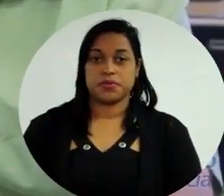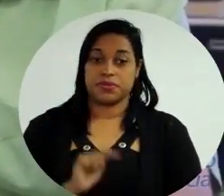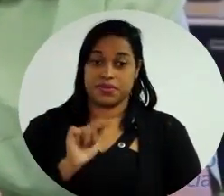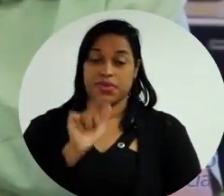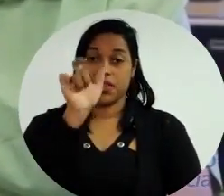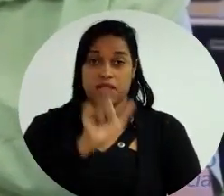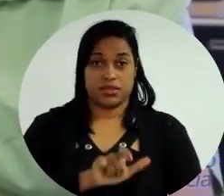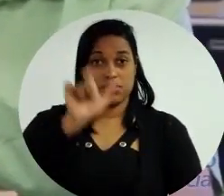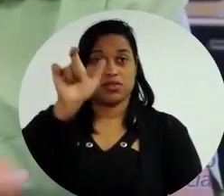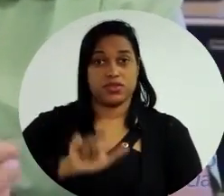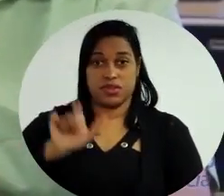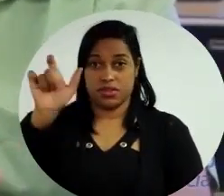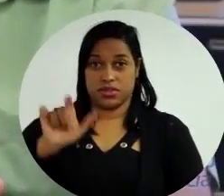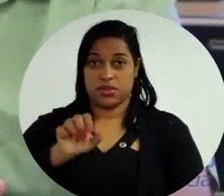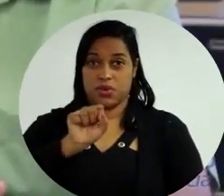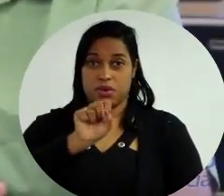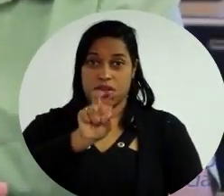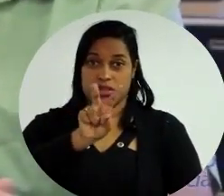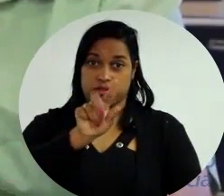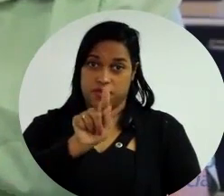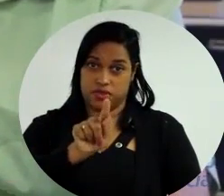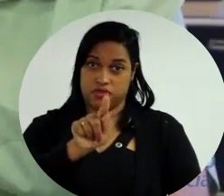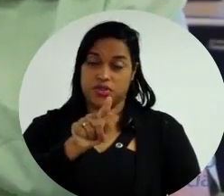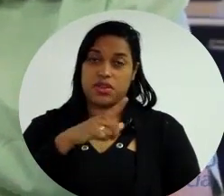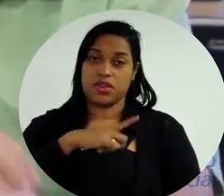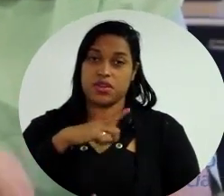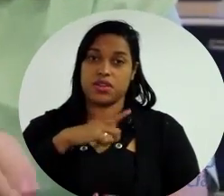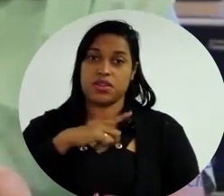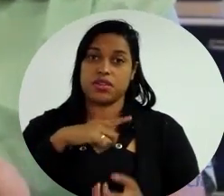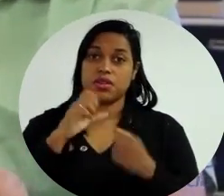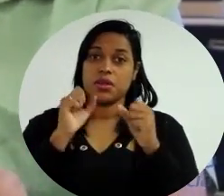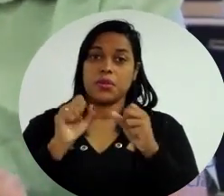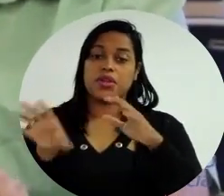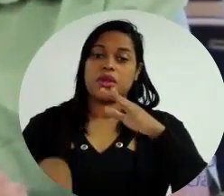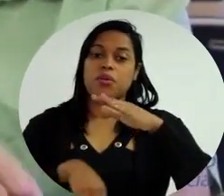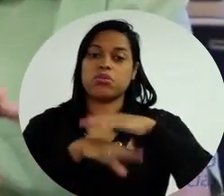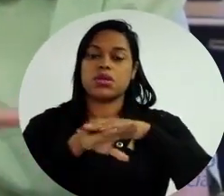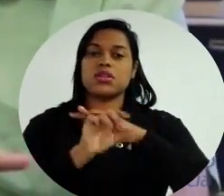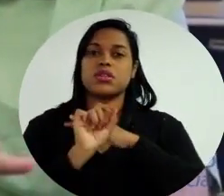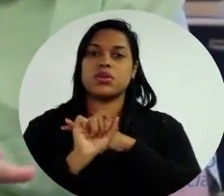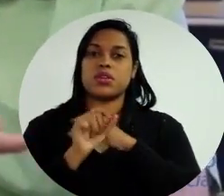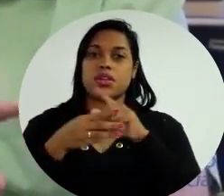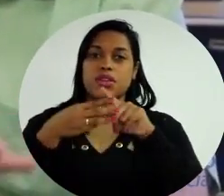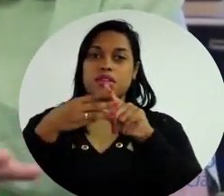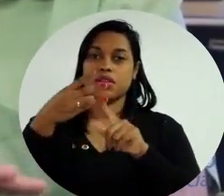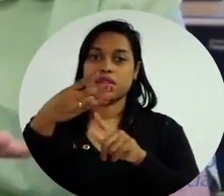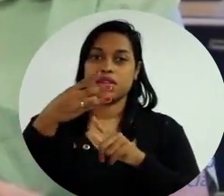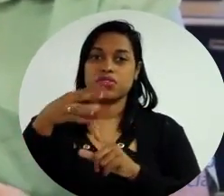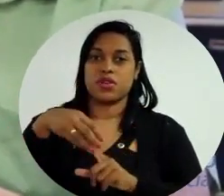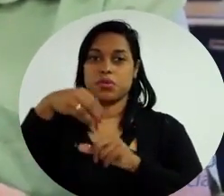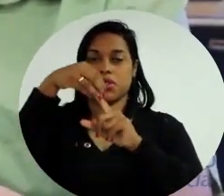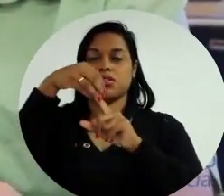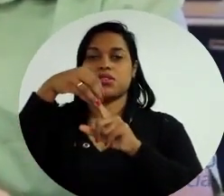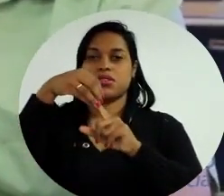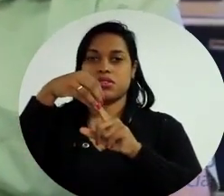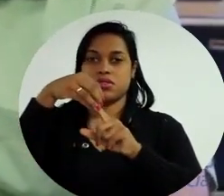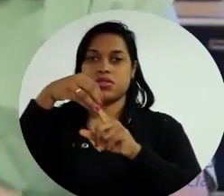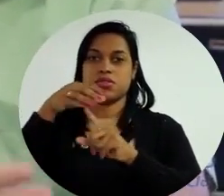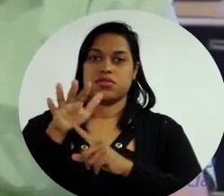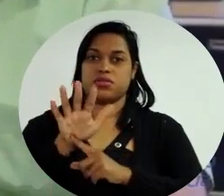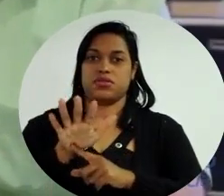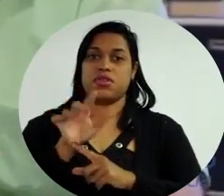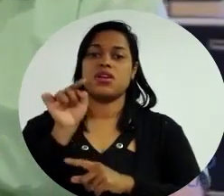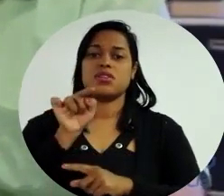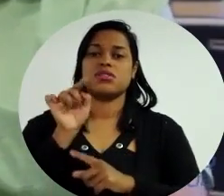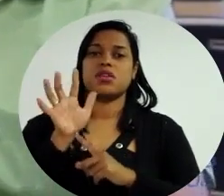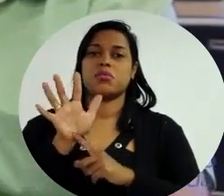Além dessas características, o SVG, ele pode armazenar 3 representações gráficas. O